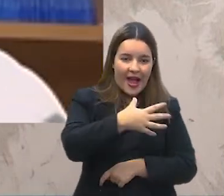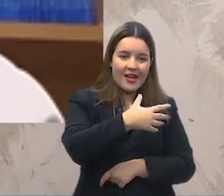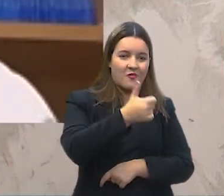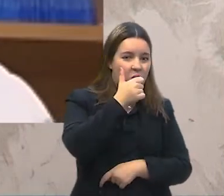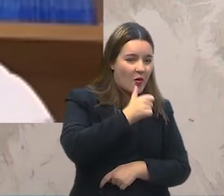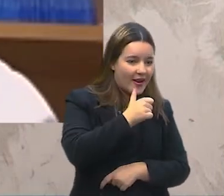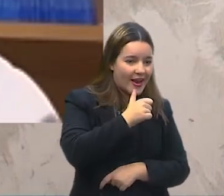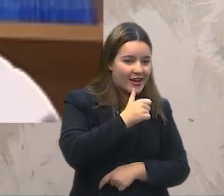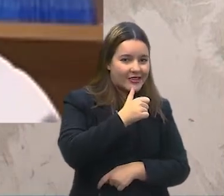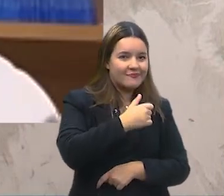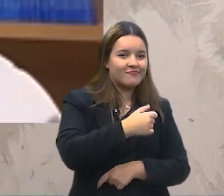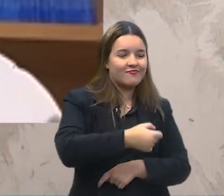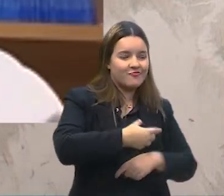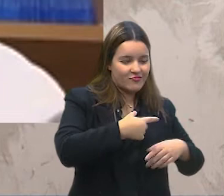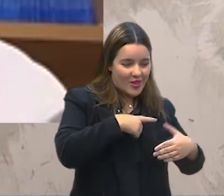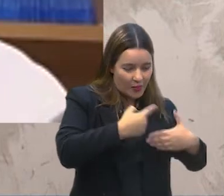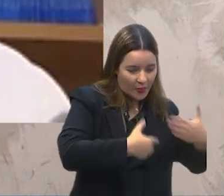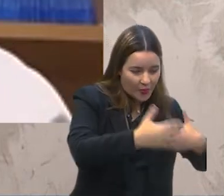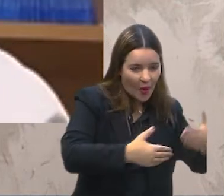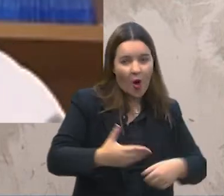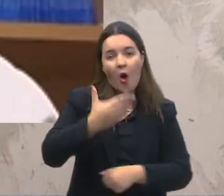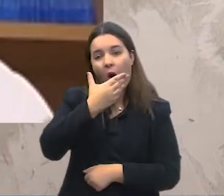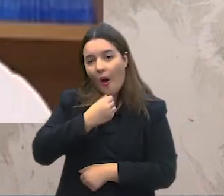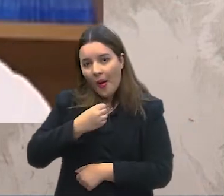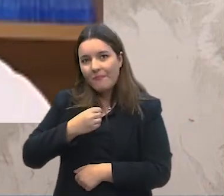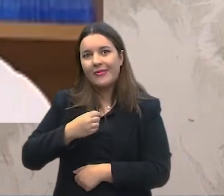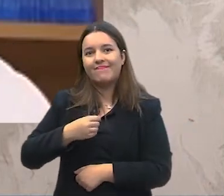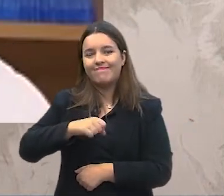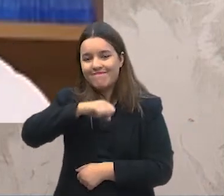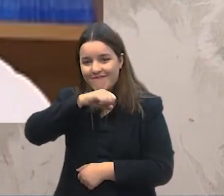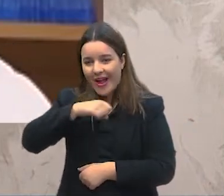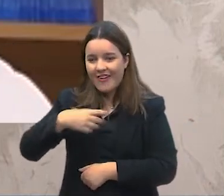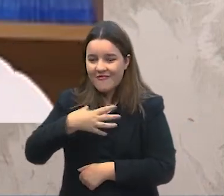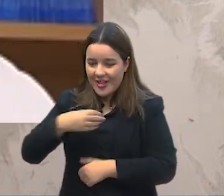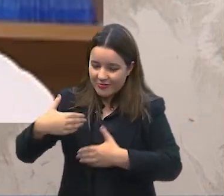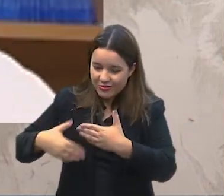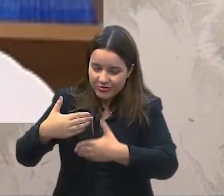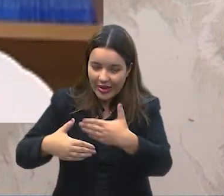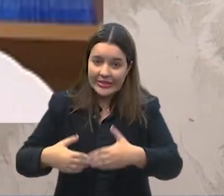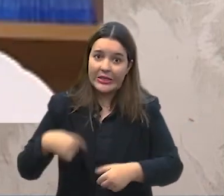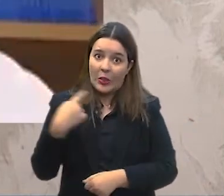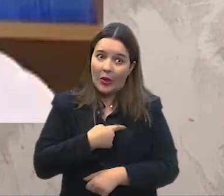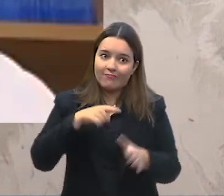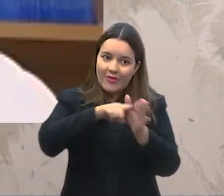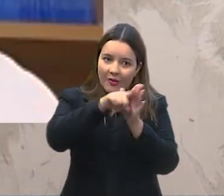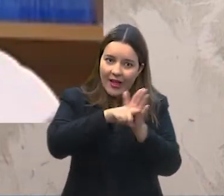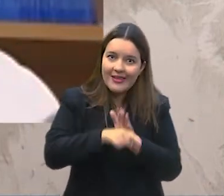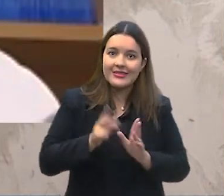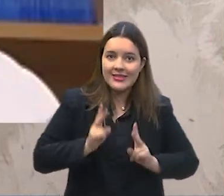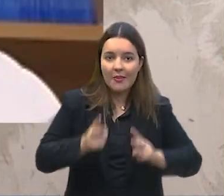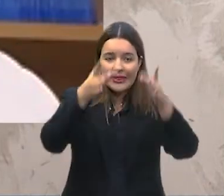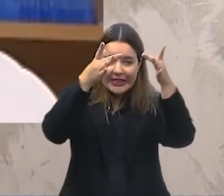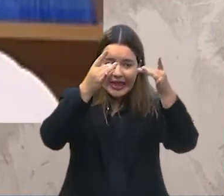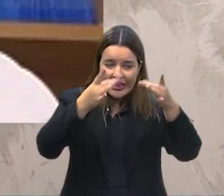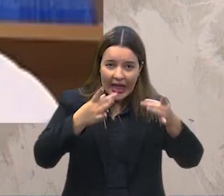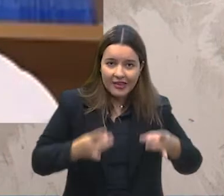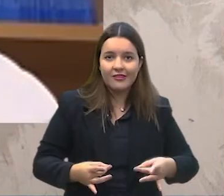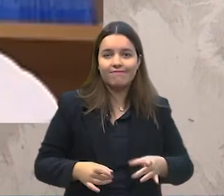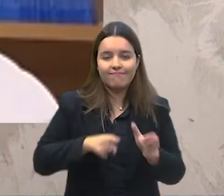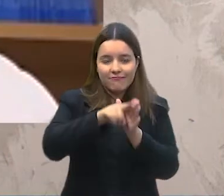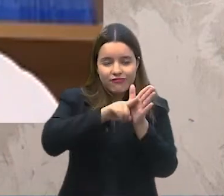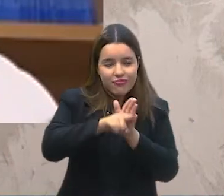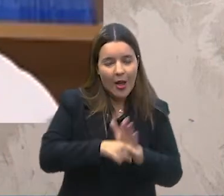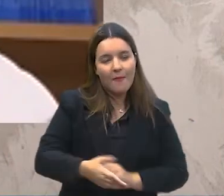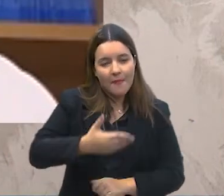E que a gente tende a procurar com mais detalhamento, não é? Mas o